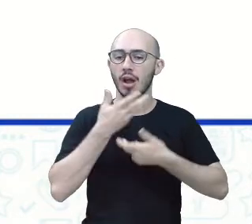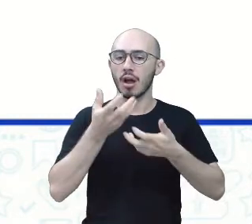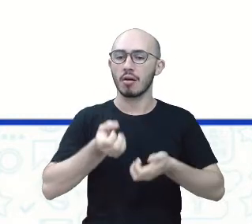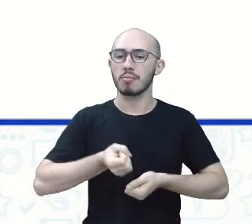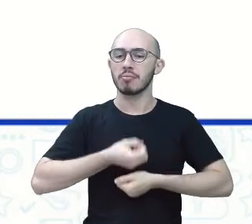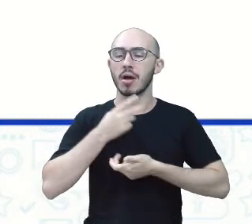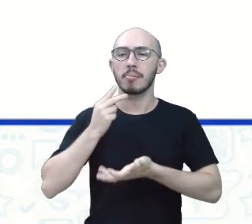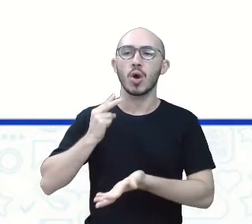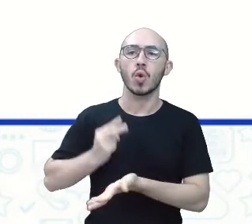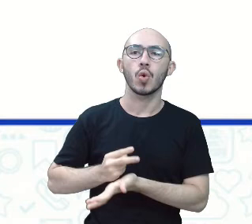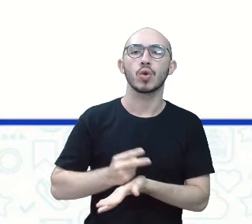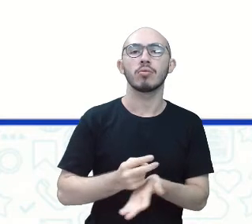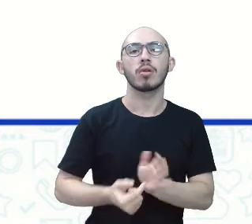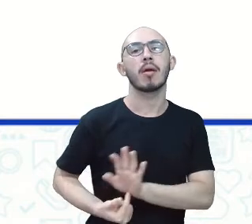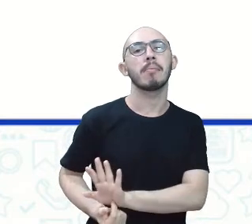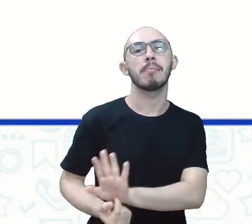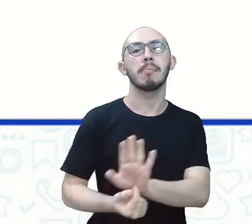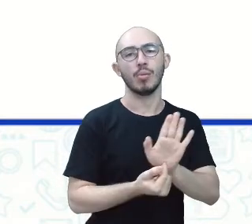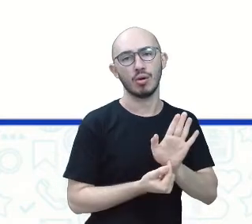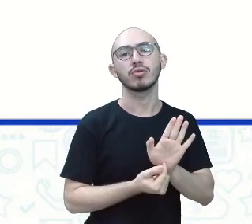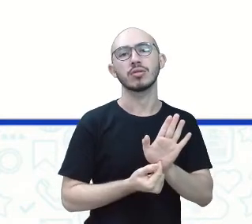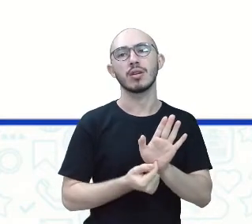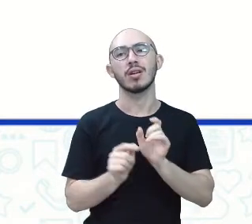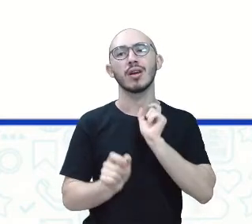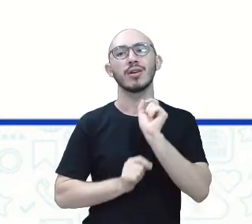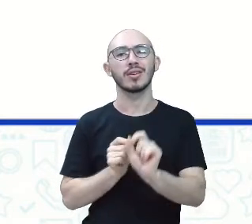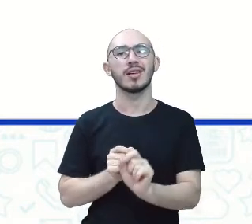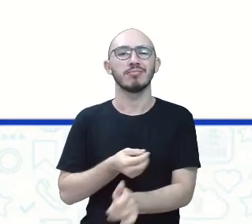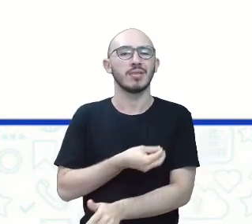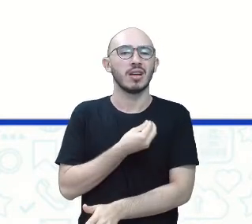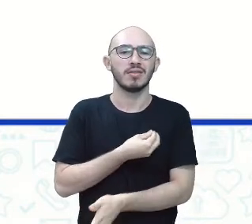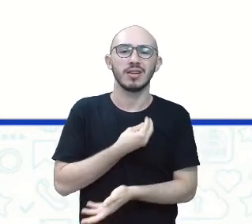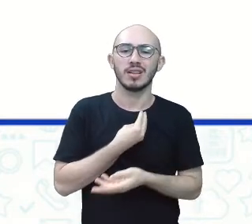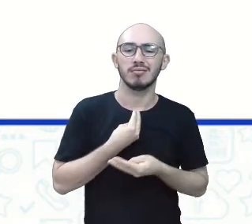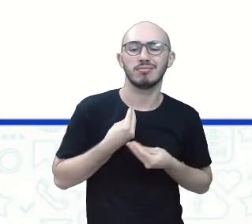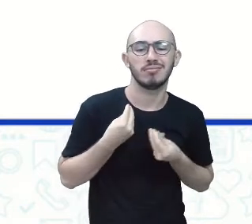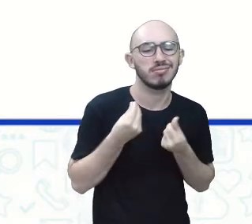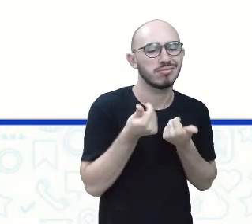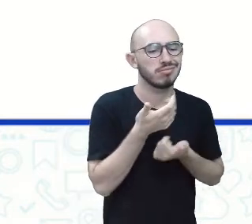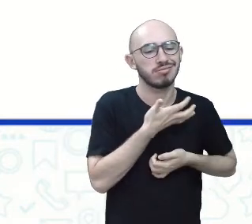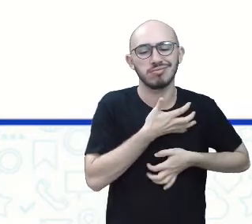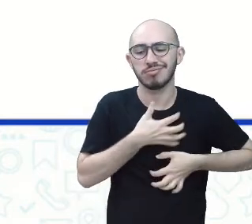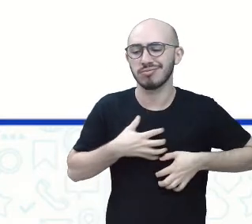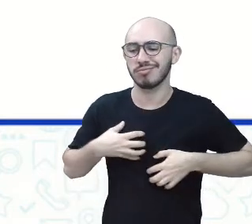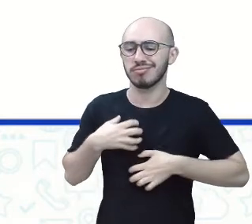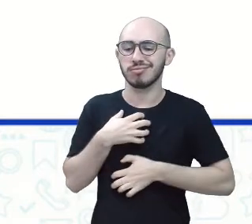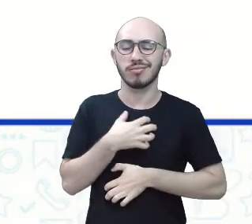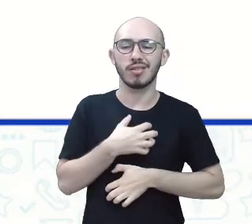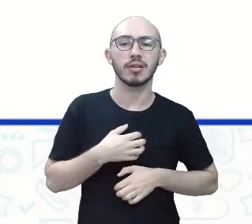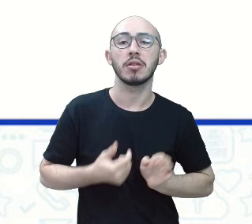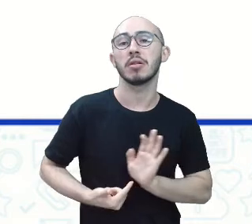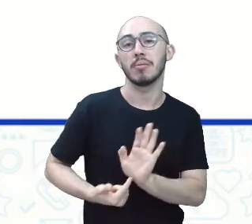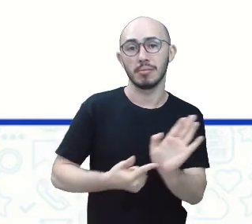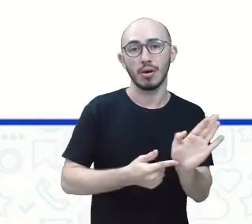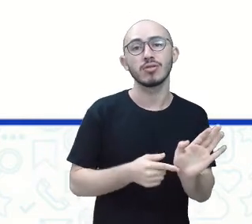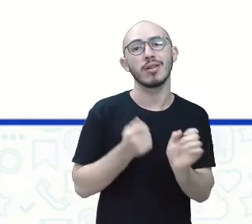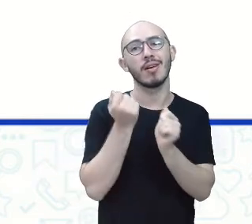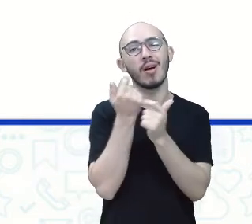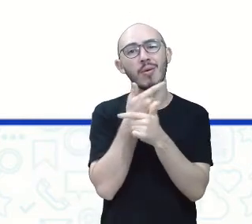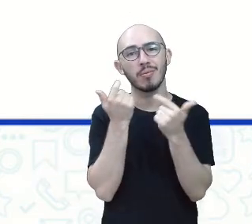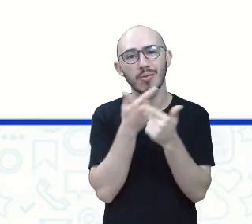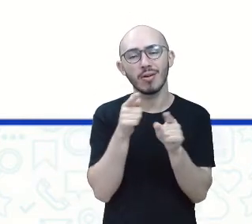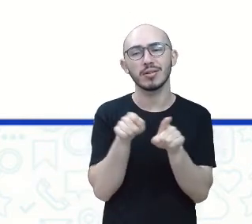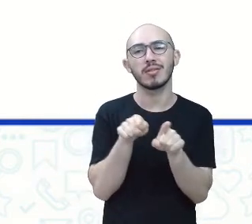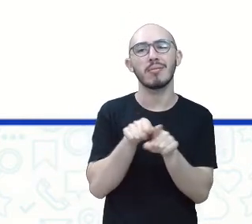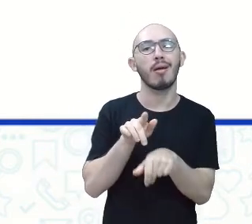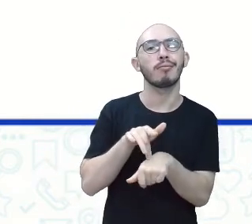não deixam de apresentar um certo desencanto com a vida, traduzido sob a forma de humor e ironia, mostrando